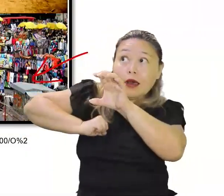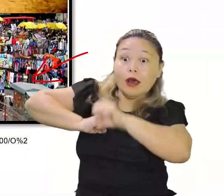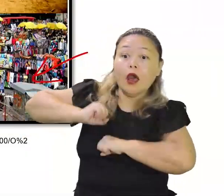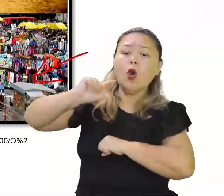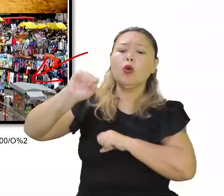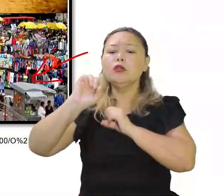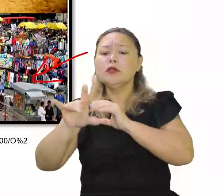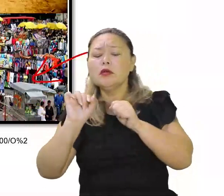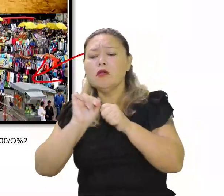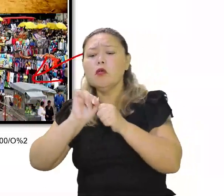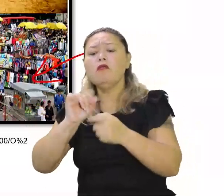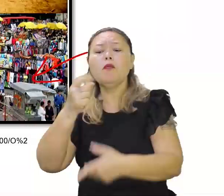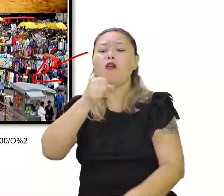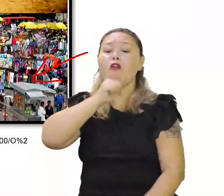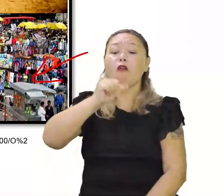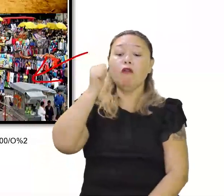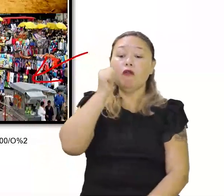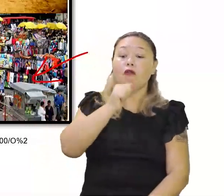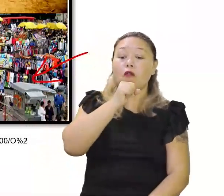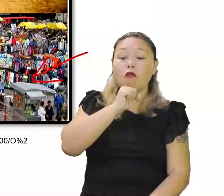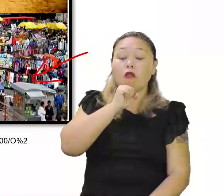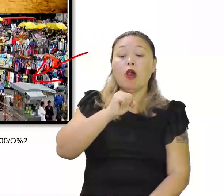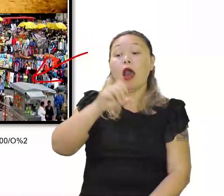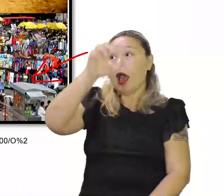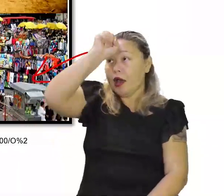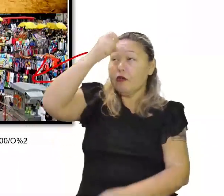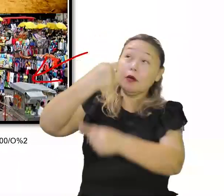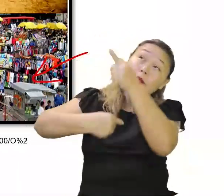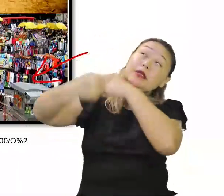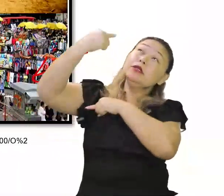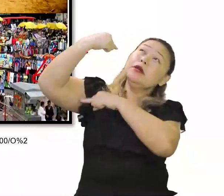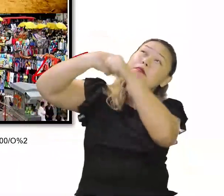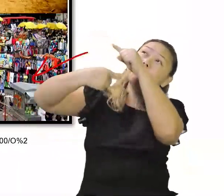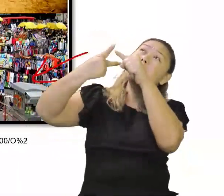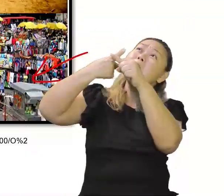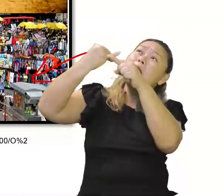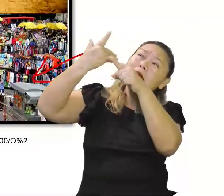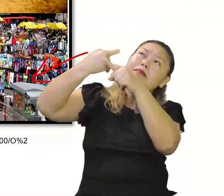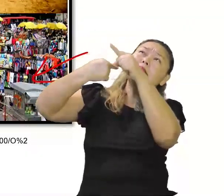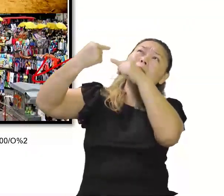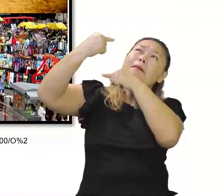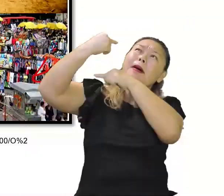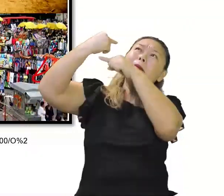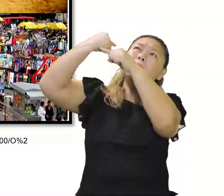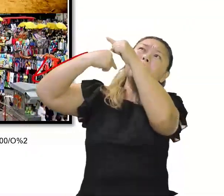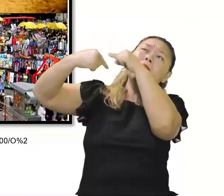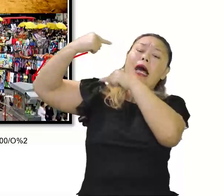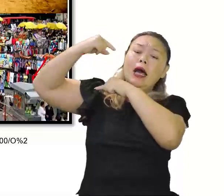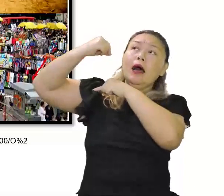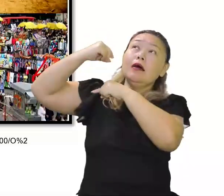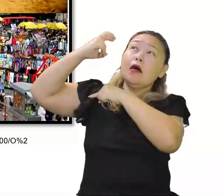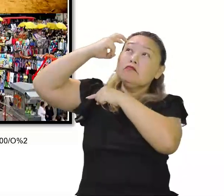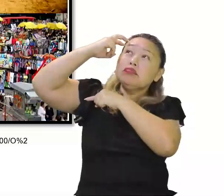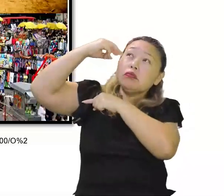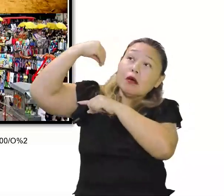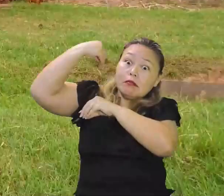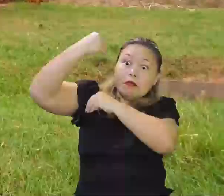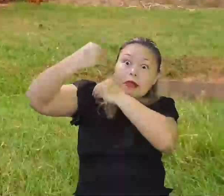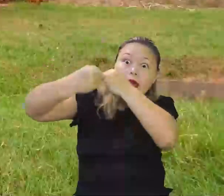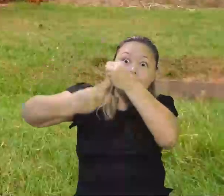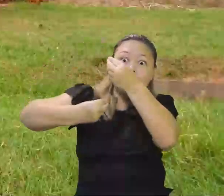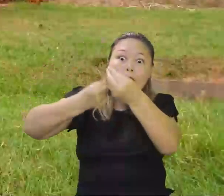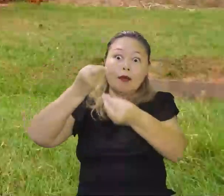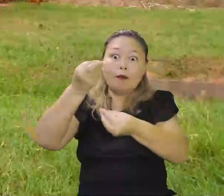fazer isso? Ah, foi meu avô. Ah, porque eu aprendi com o avô do meu avô, com o pai de... Então, é uma cultura que vem sendo passada de pai